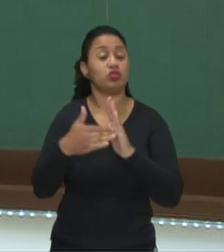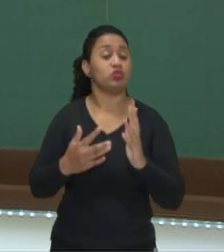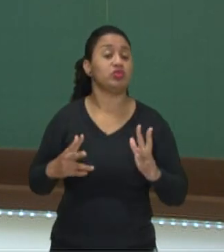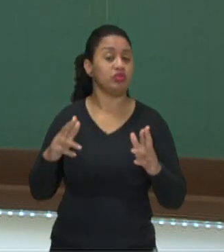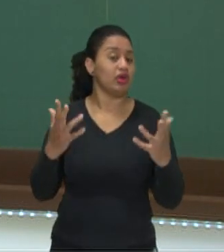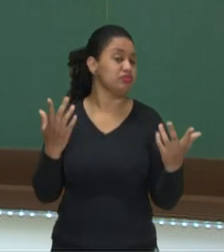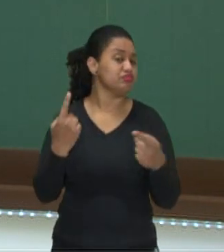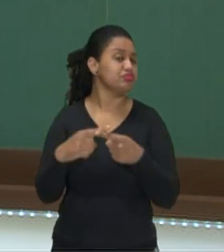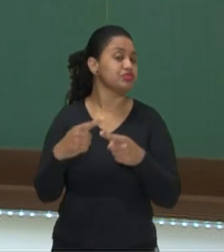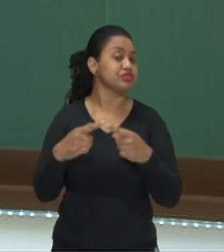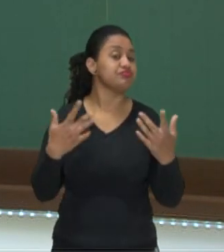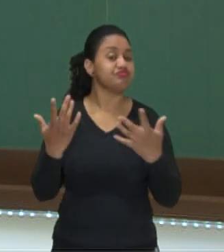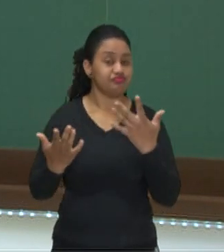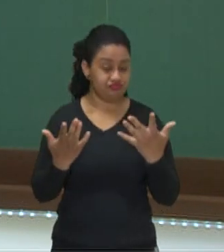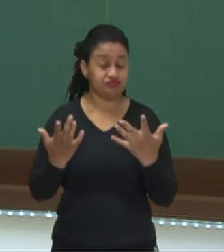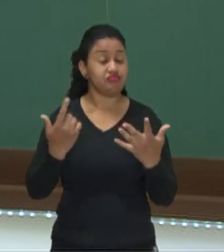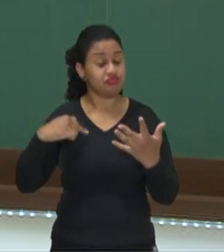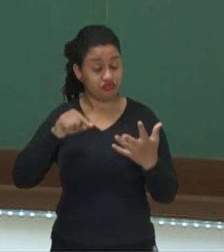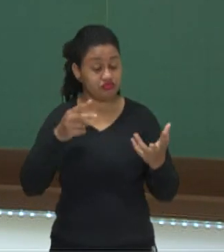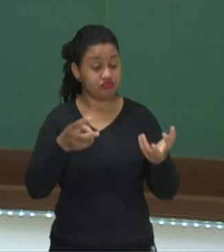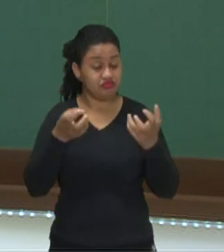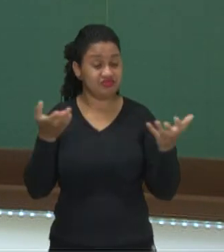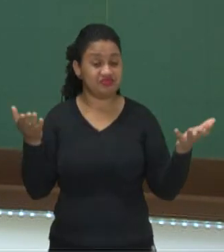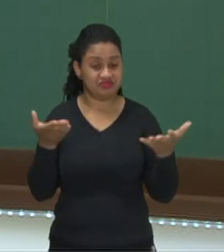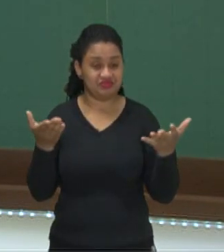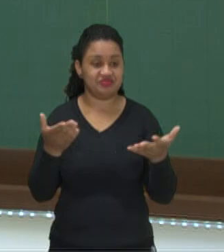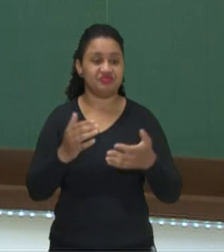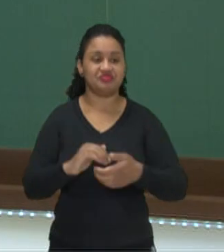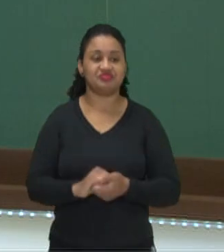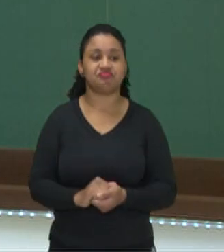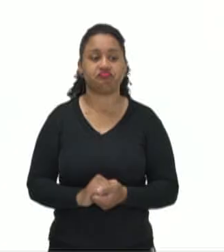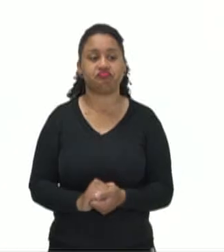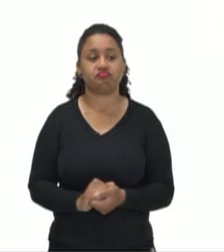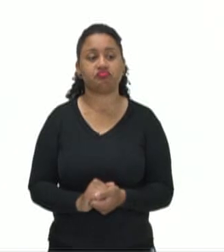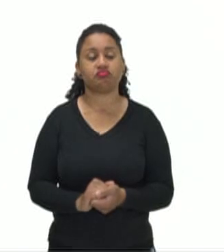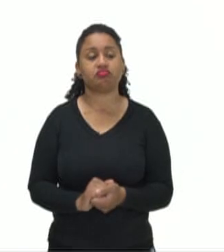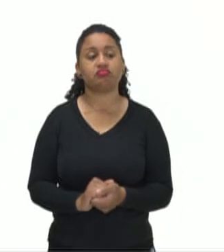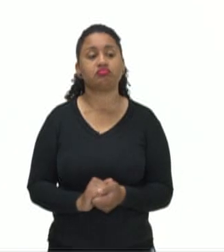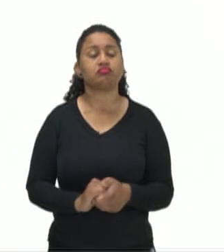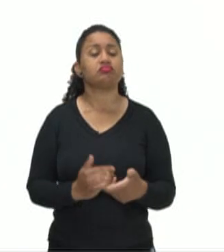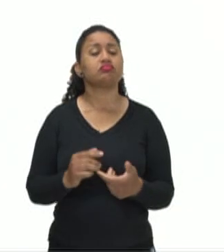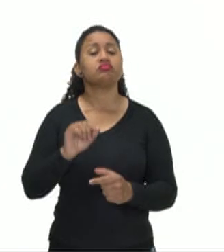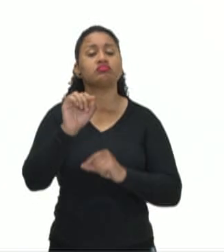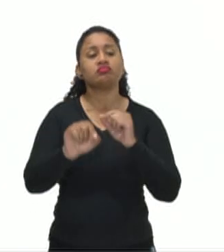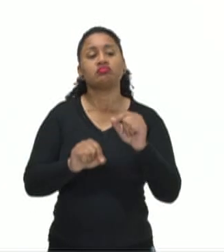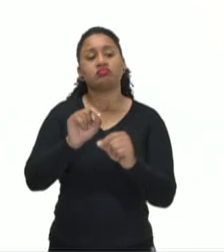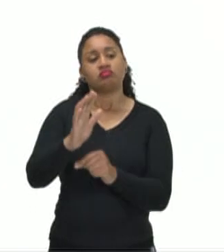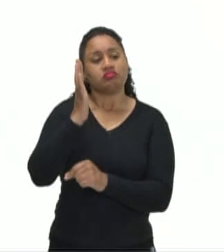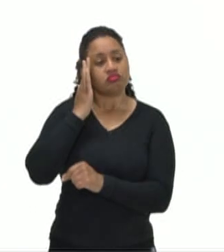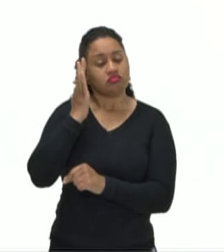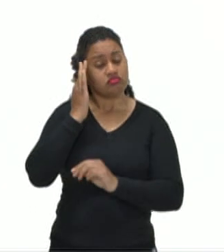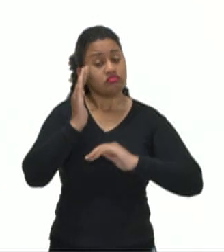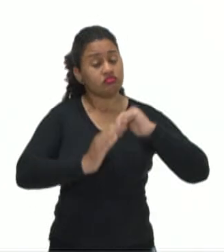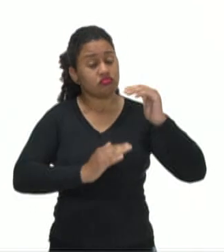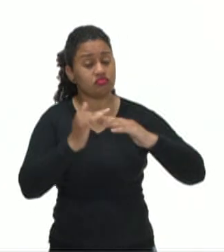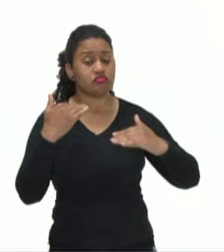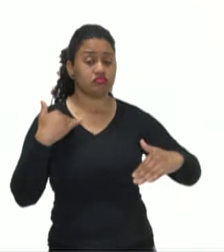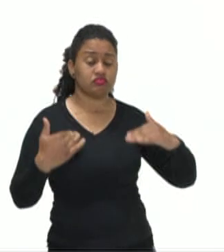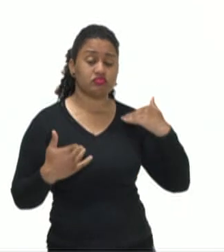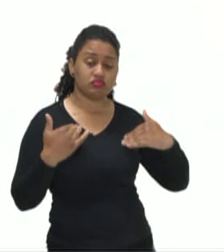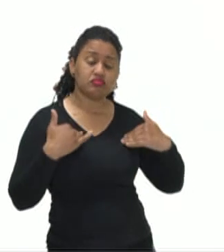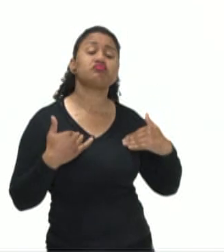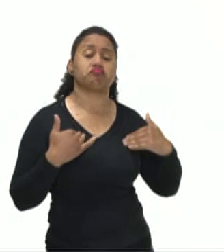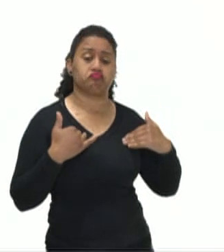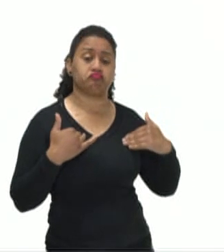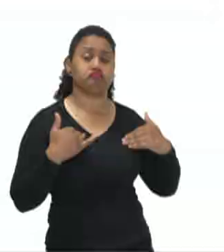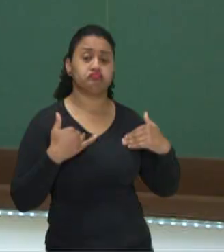mesma coisa? É isso que nós vamos identificar então. O que você sabe sobre as práticas corporais de